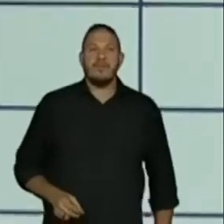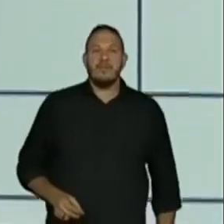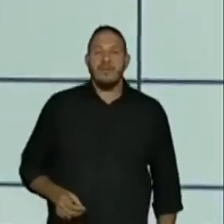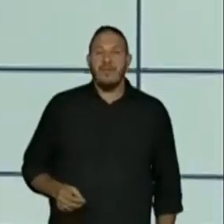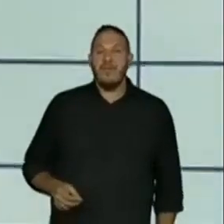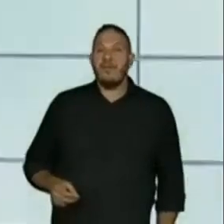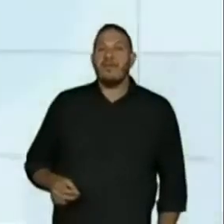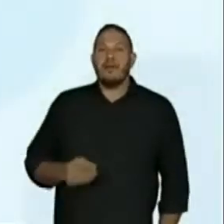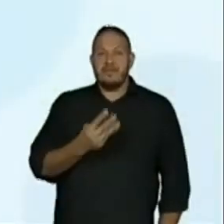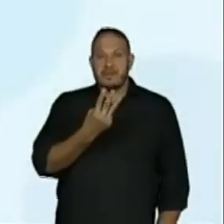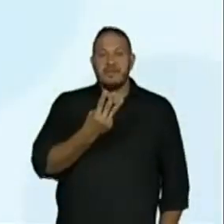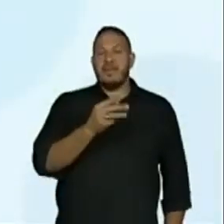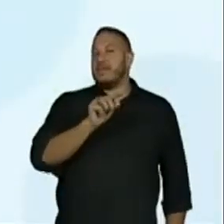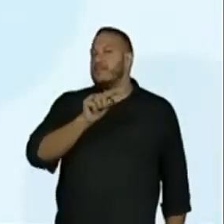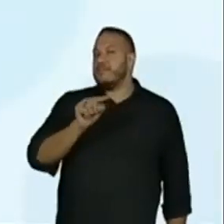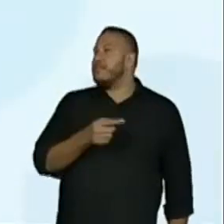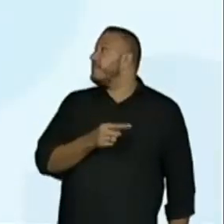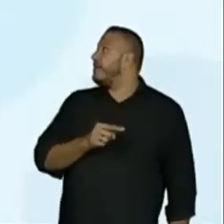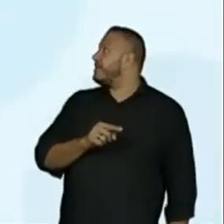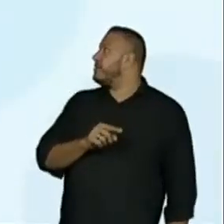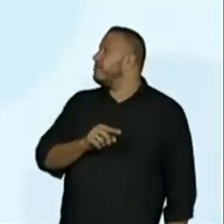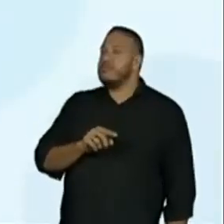R$ 3,50